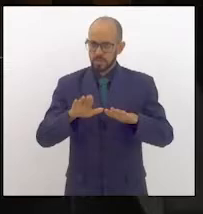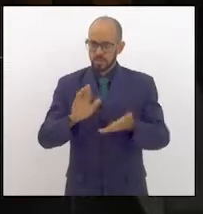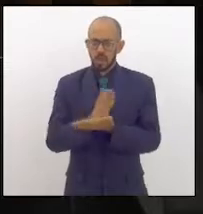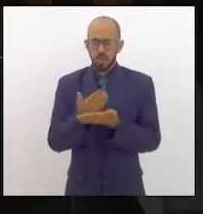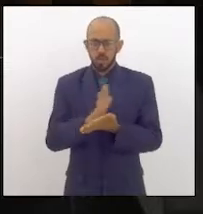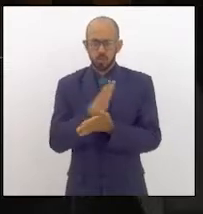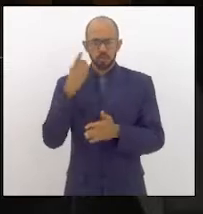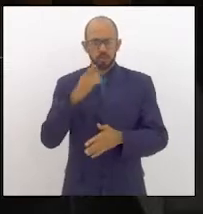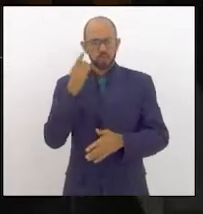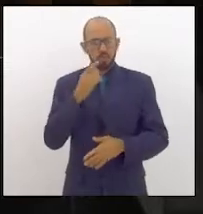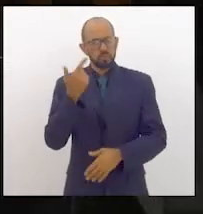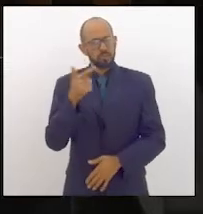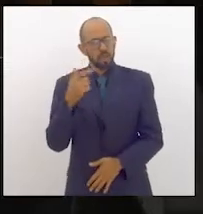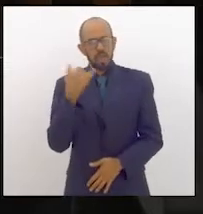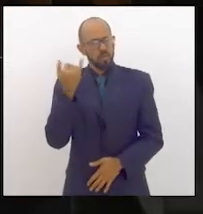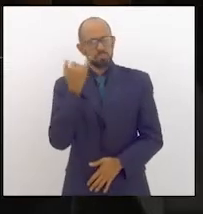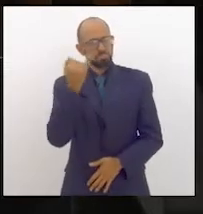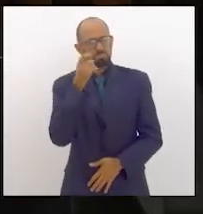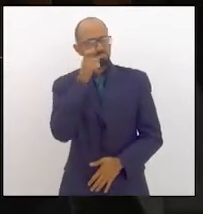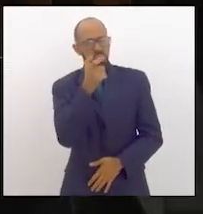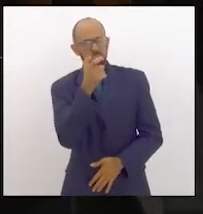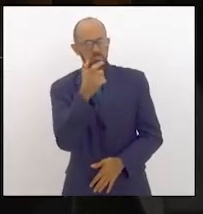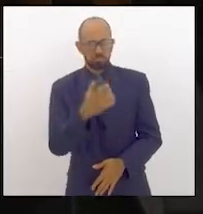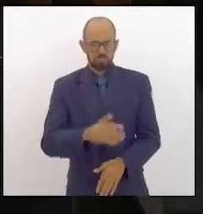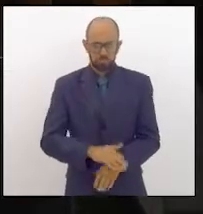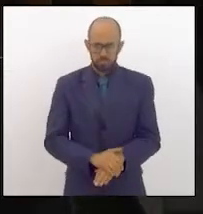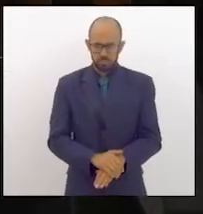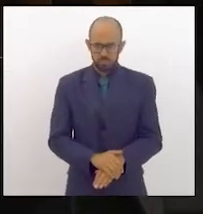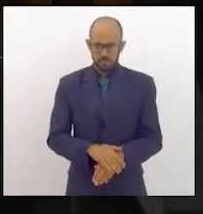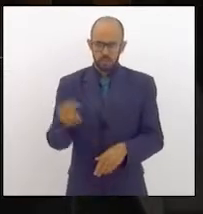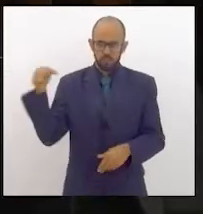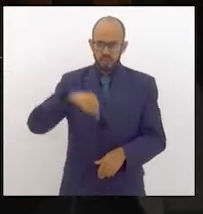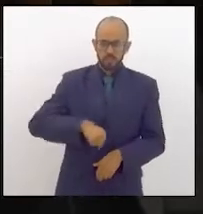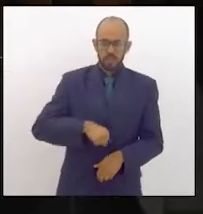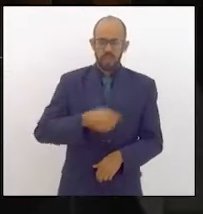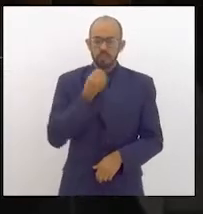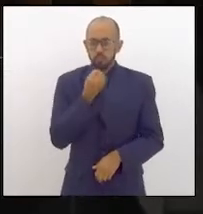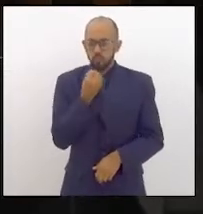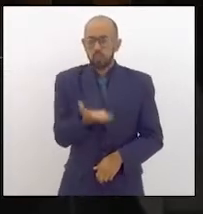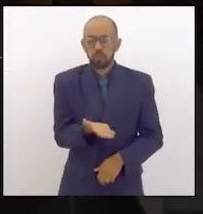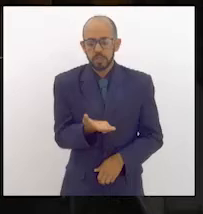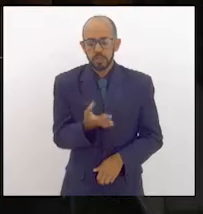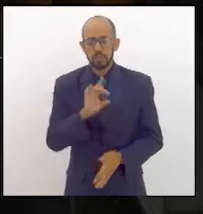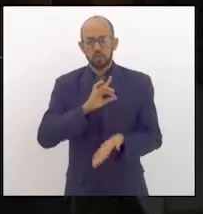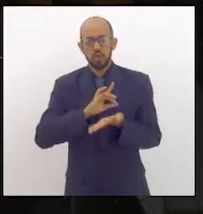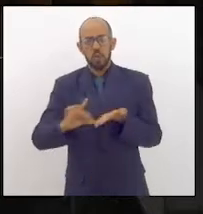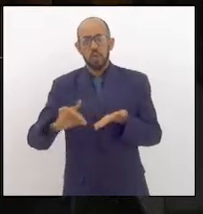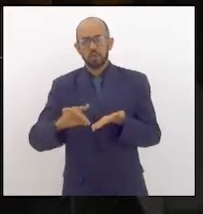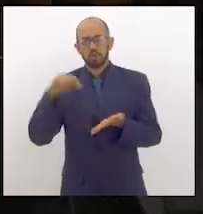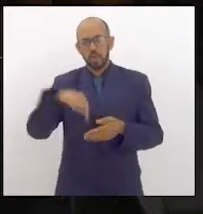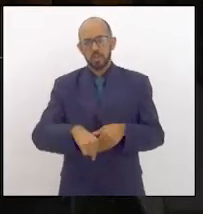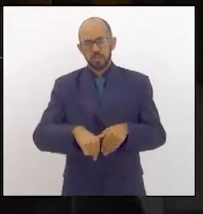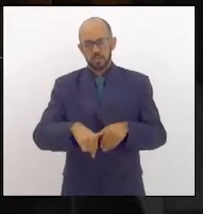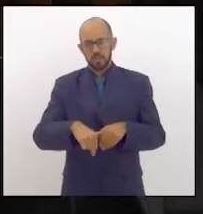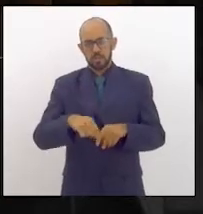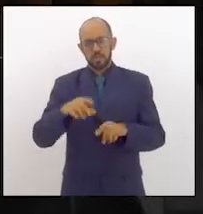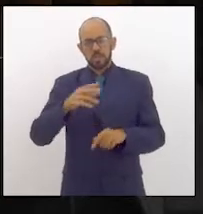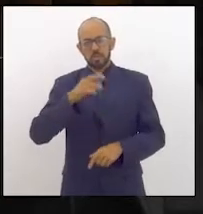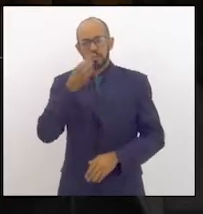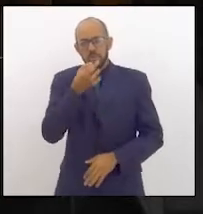tem que aplicar aqui nessa casa que não se importa com isso e Vem aqui ficar vomitando o seu ódio nessa Tribuna